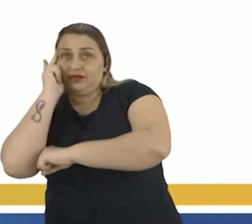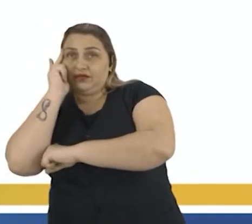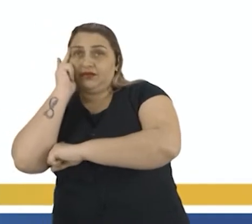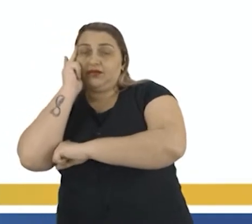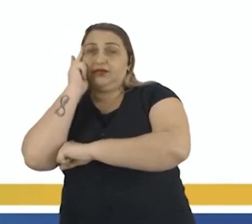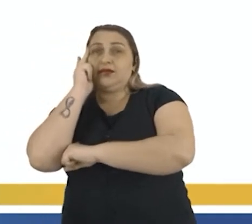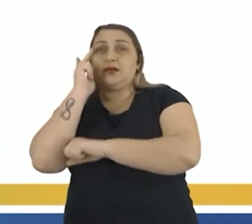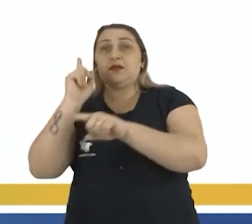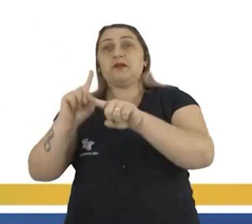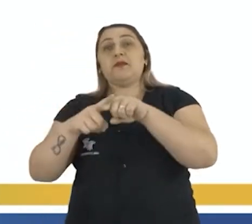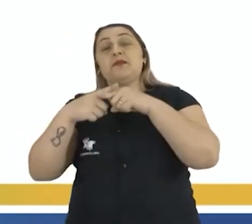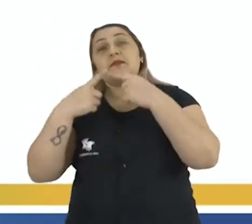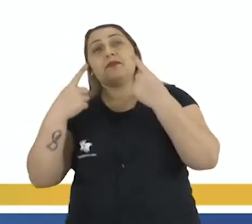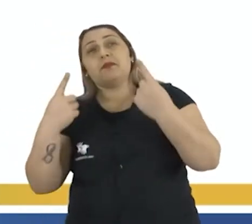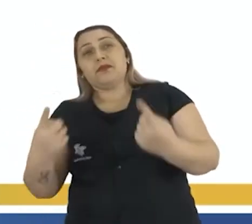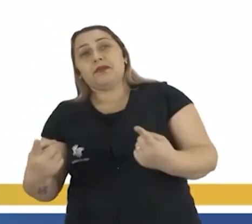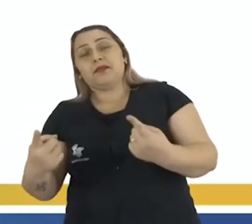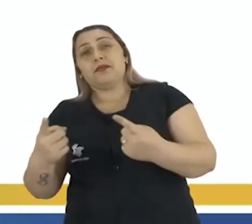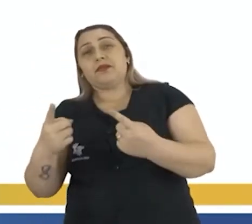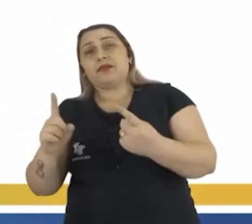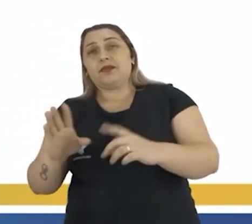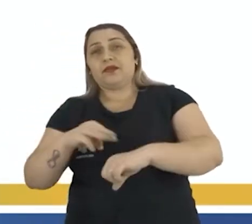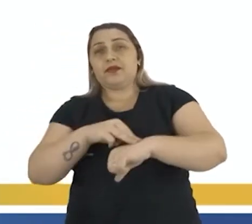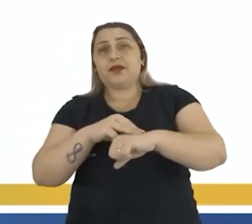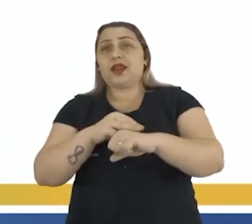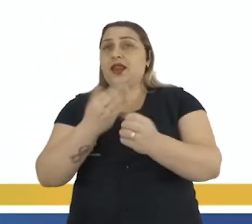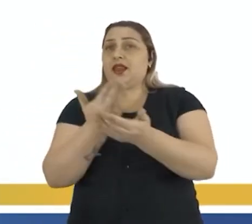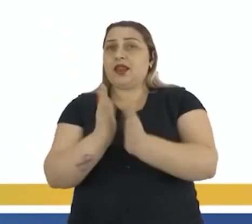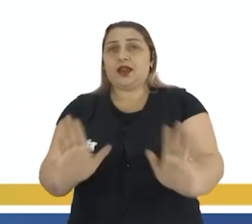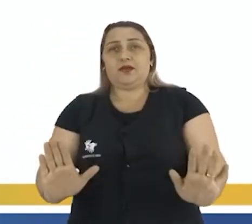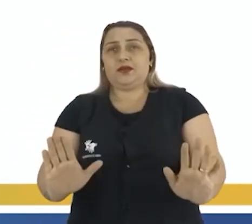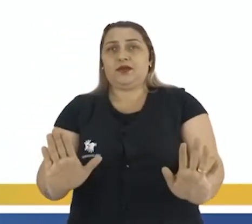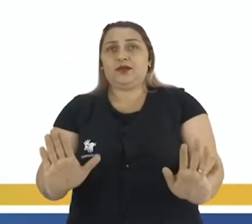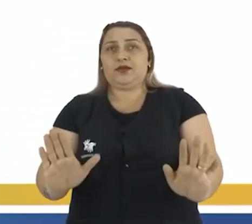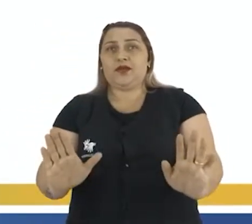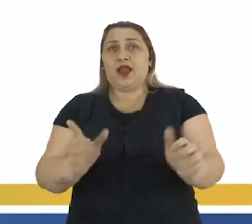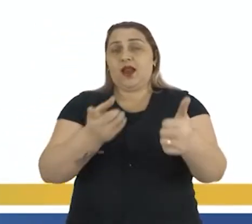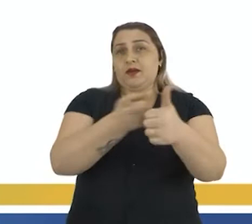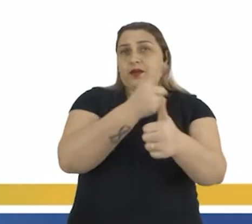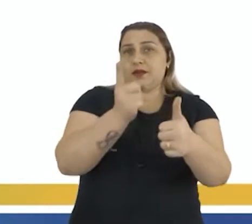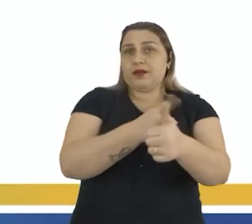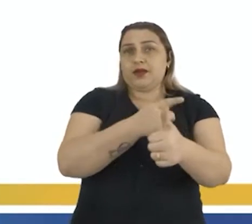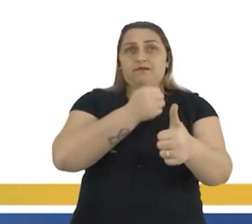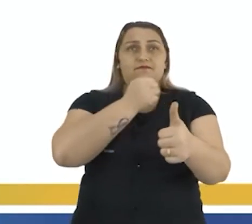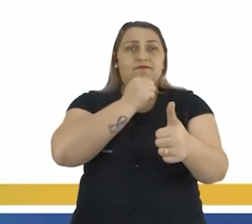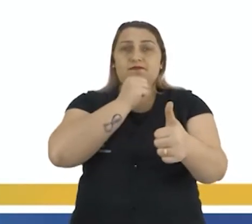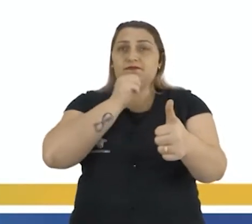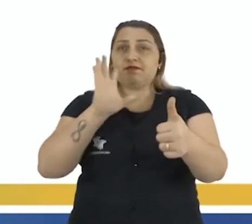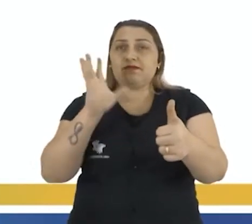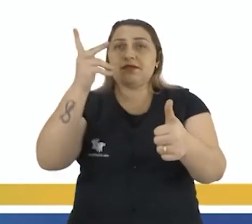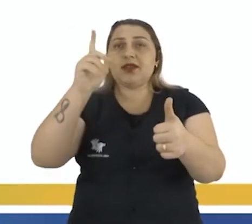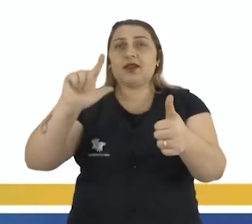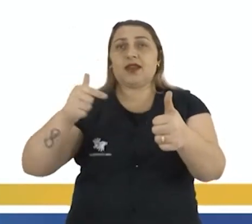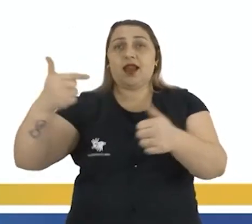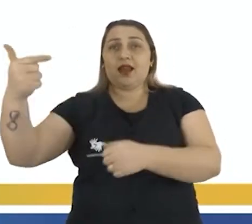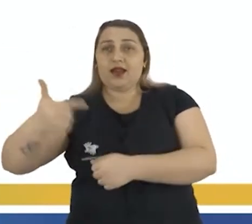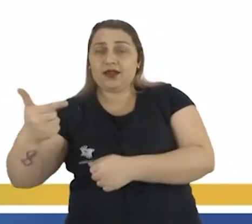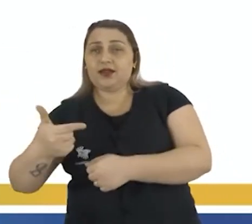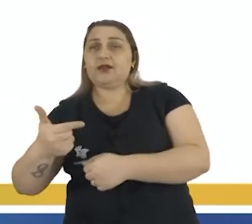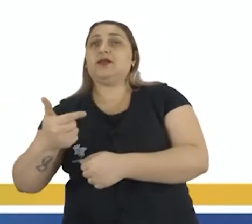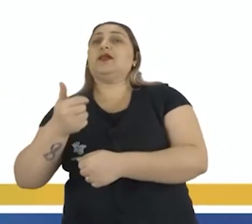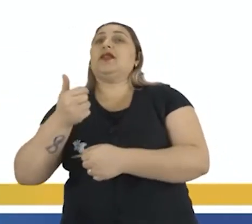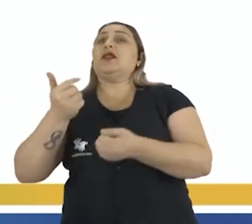ação aconteceu num determinado momento, mas que já foi encerrado. Então, essa definição aqui da